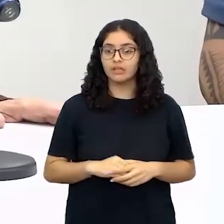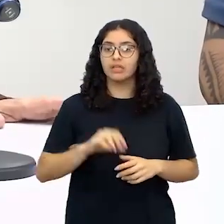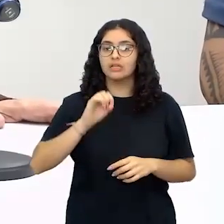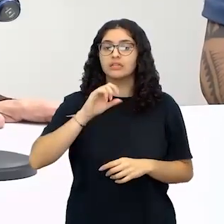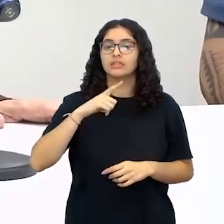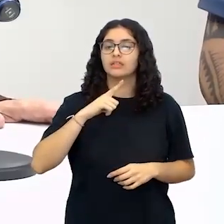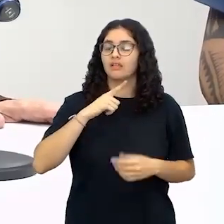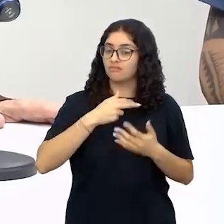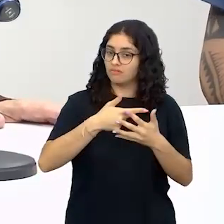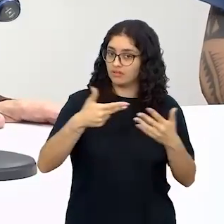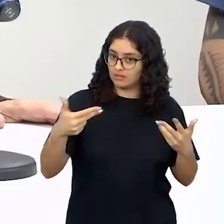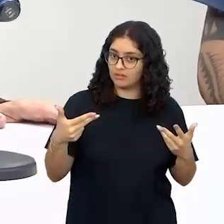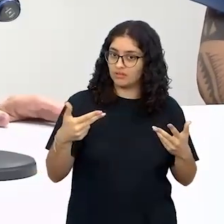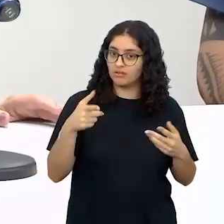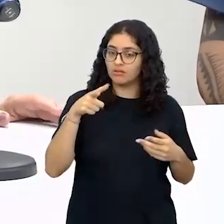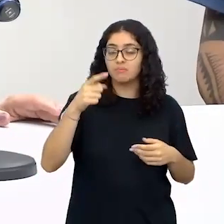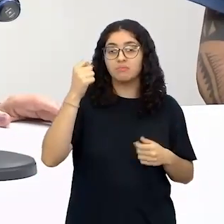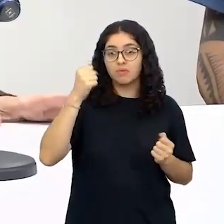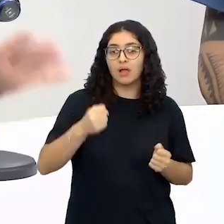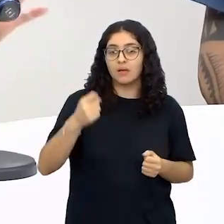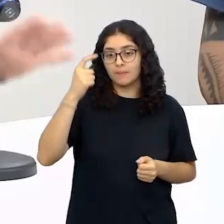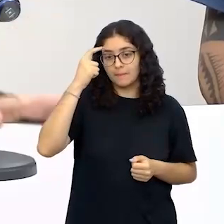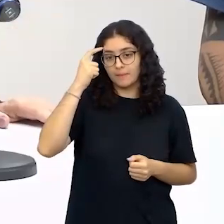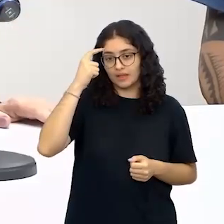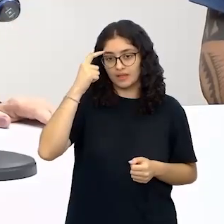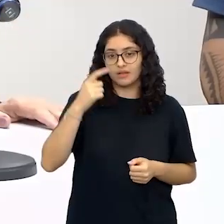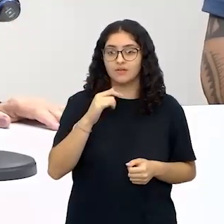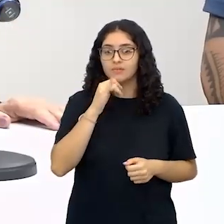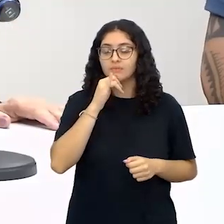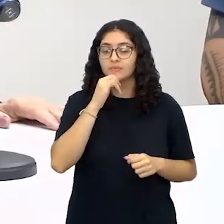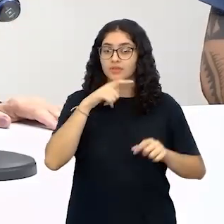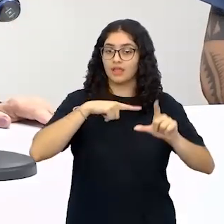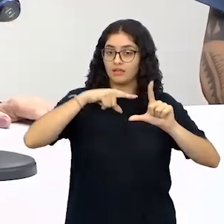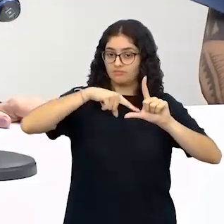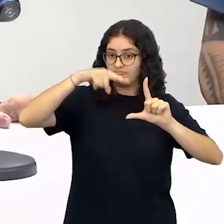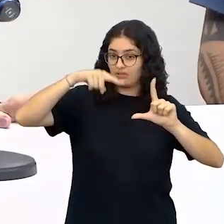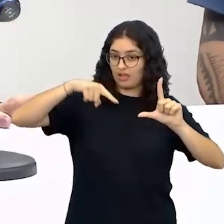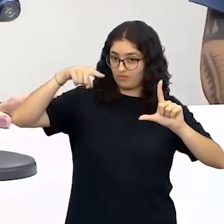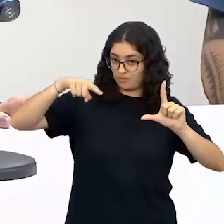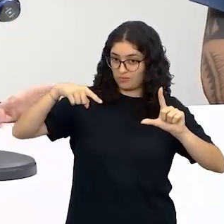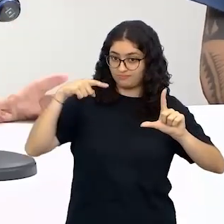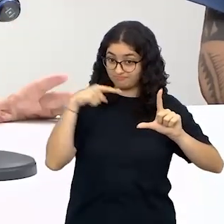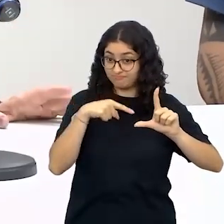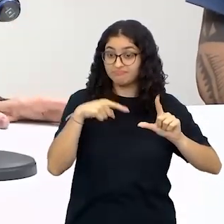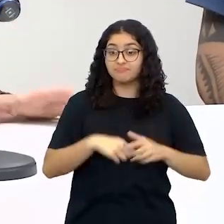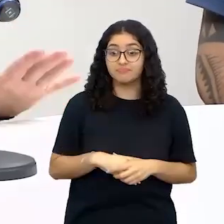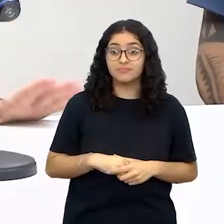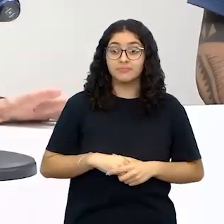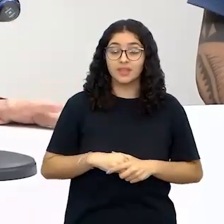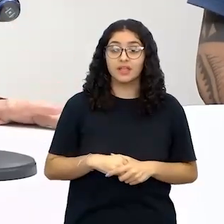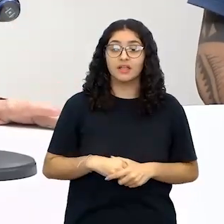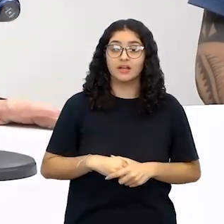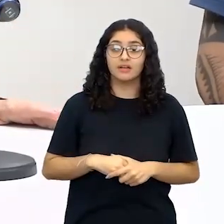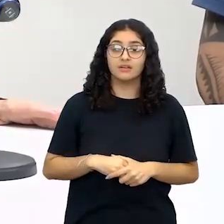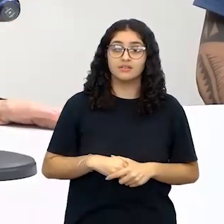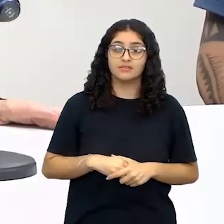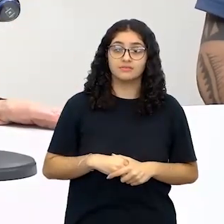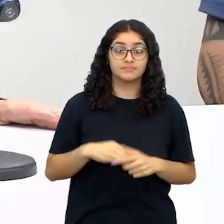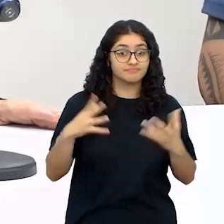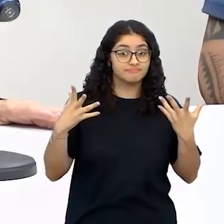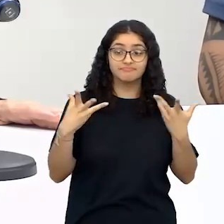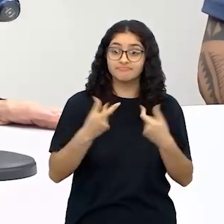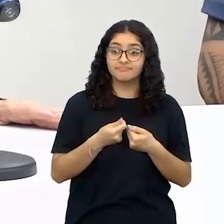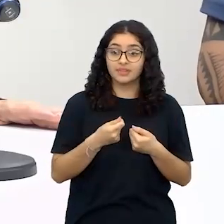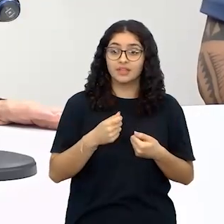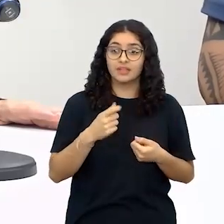determinadas coisas que você pode pensar. Um gráfico. Gente, gráfico é